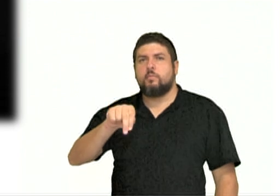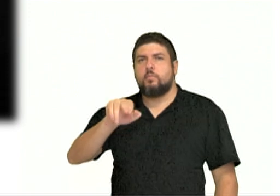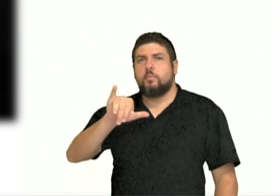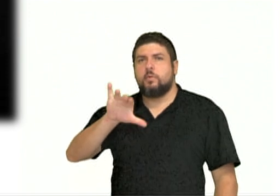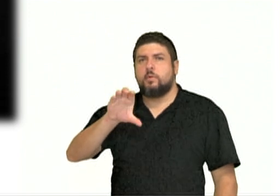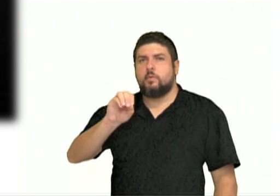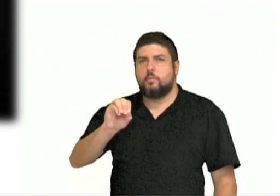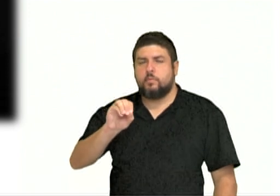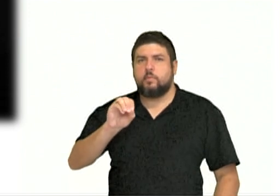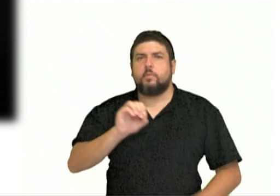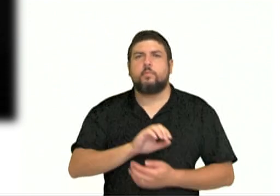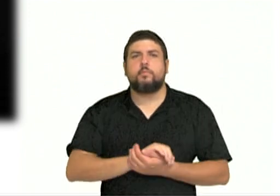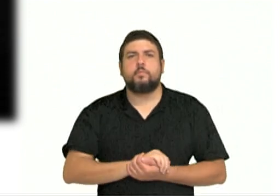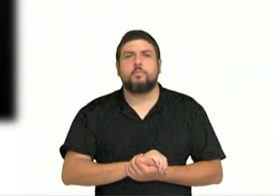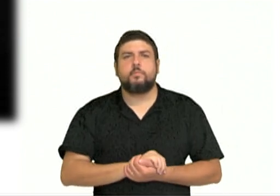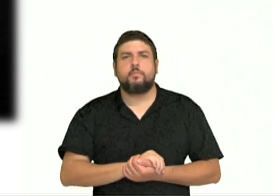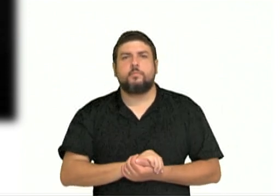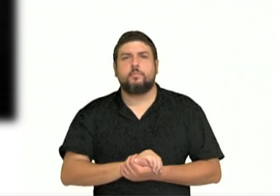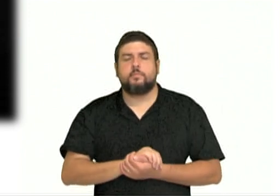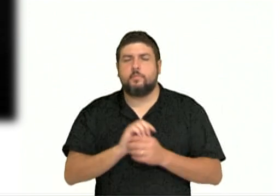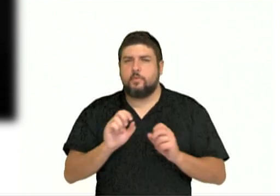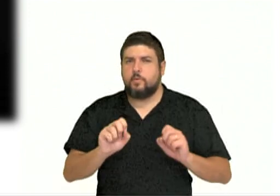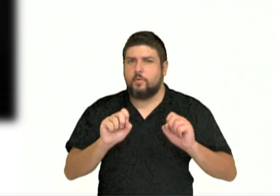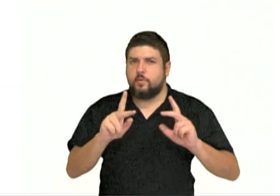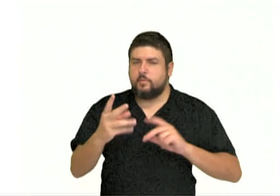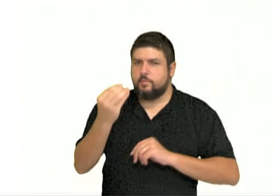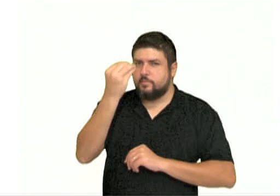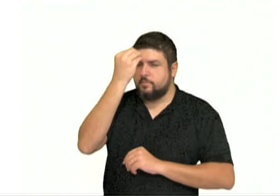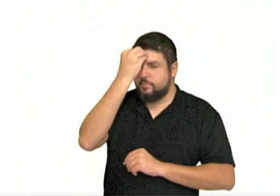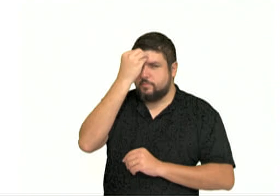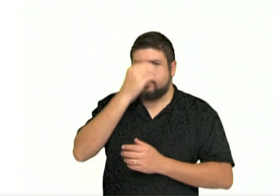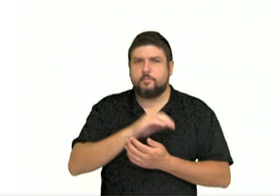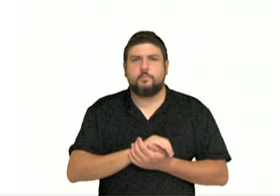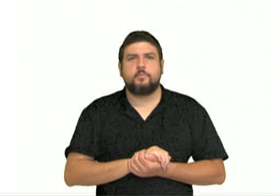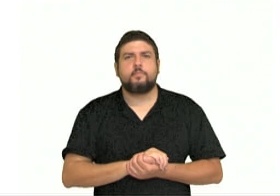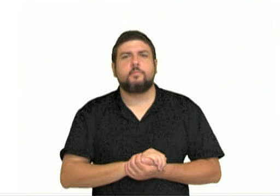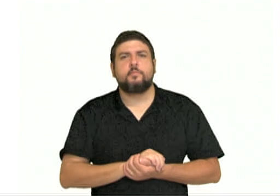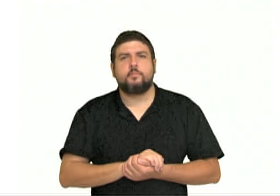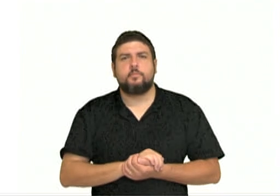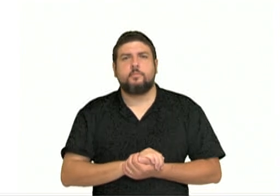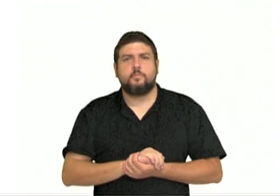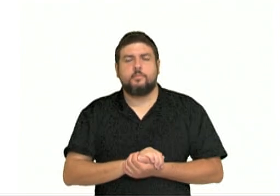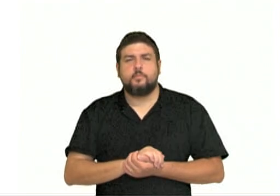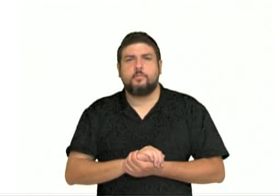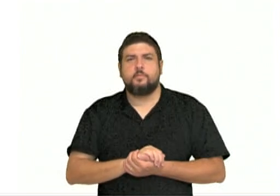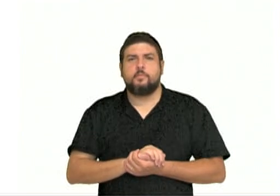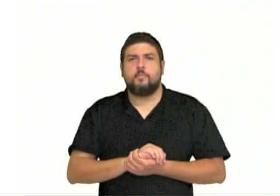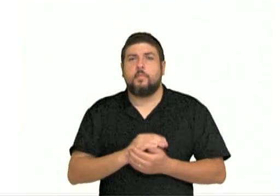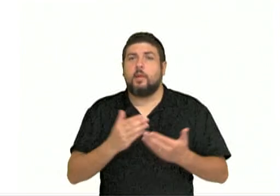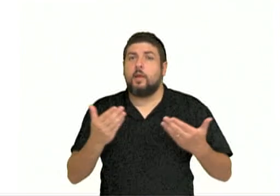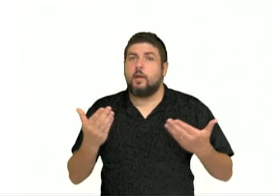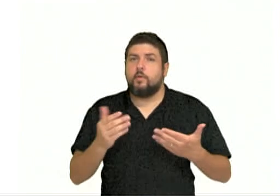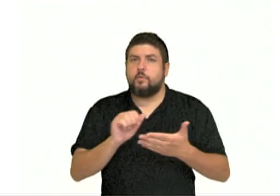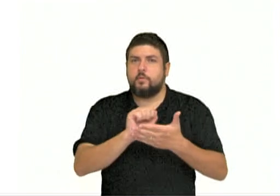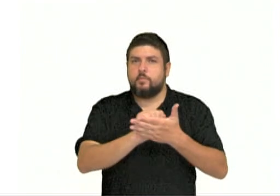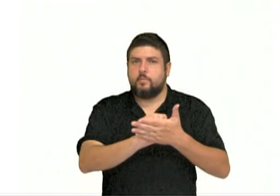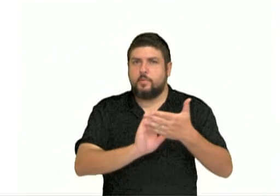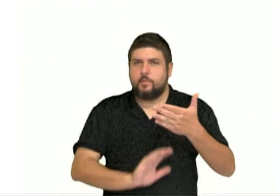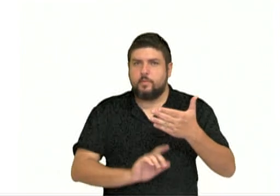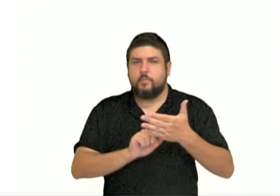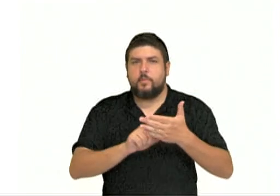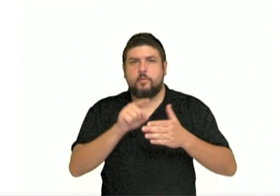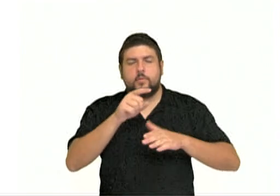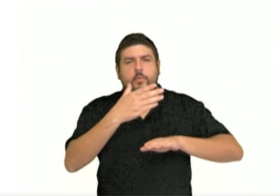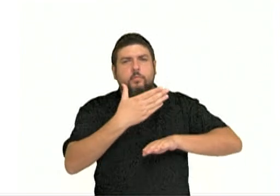dos pulmões para fora, ok? E aí, temos uma questão para você praticar